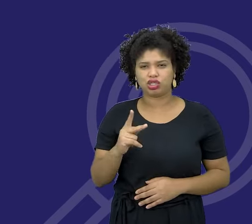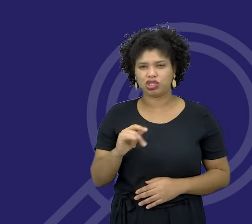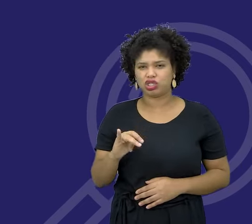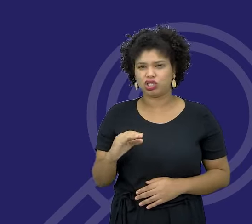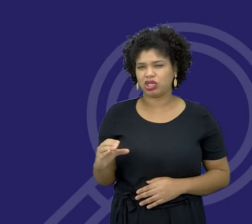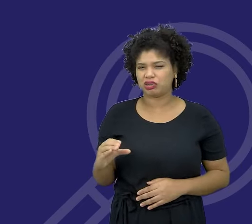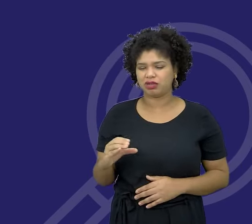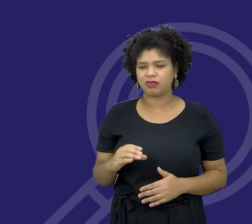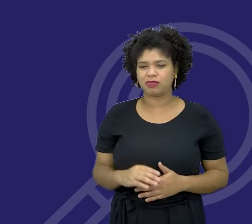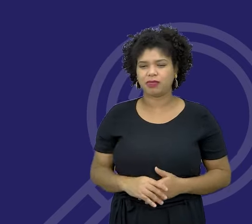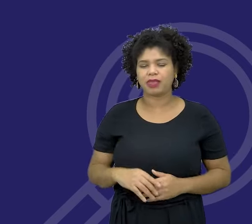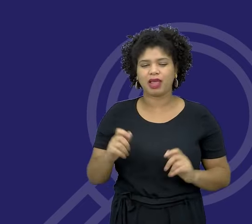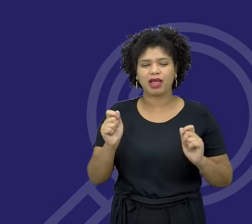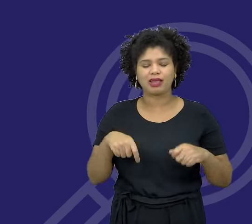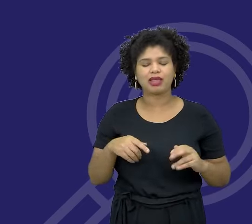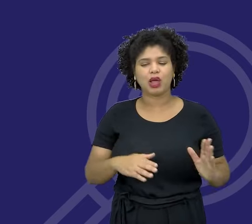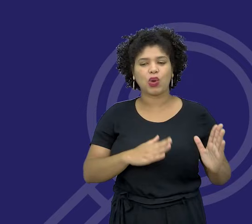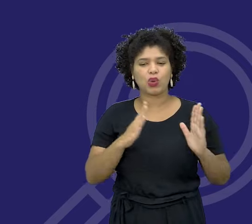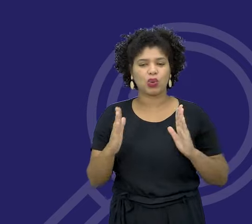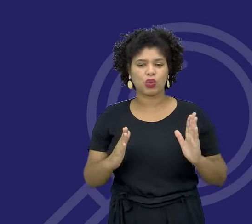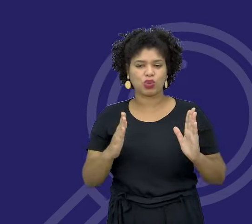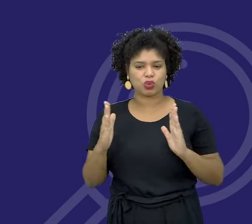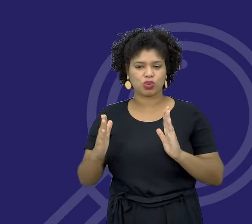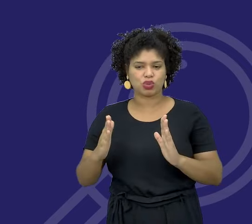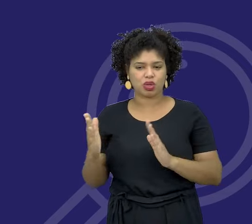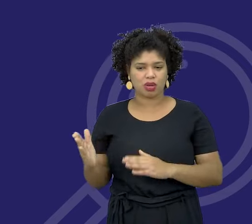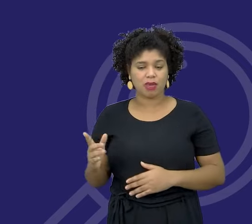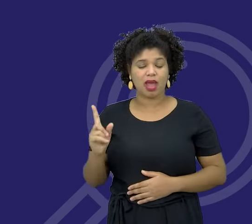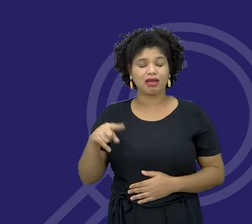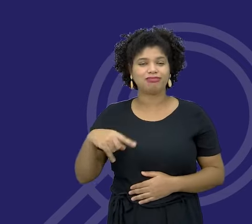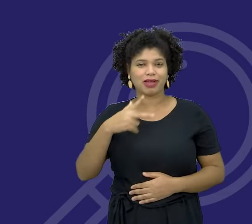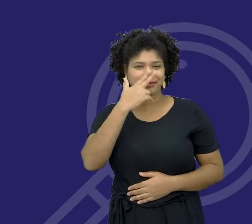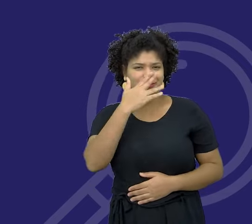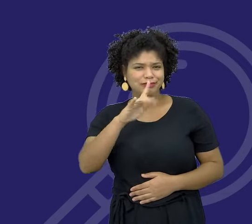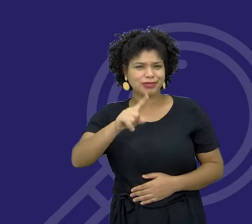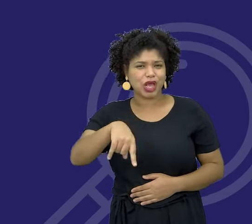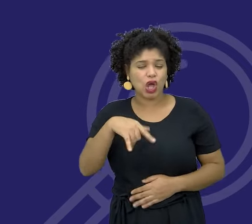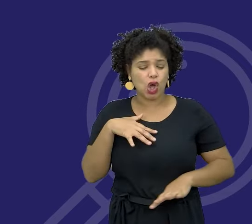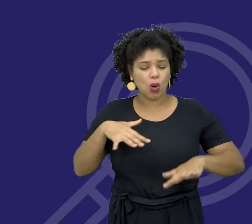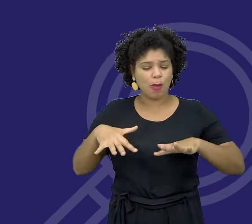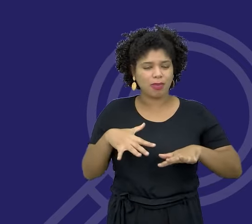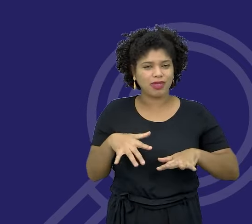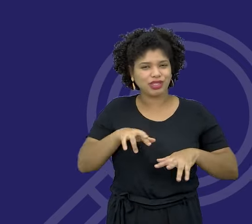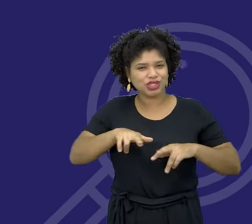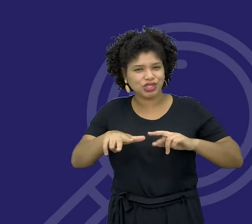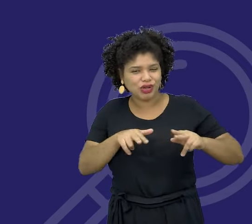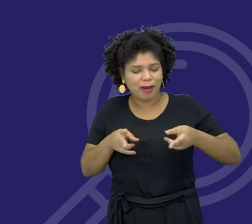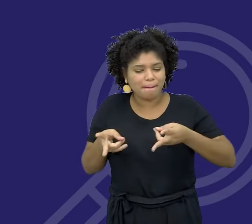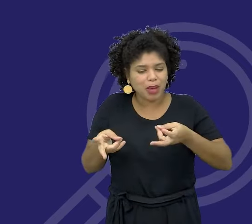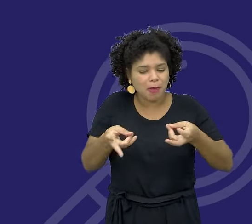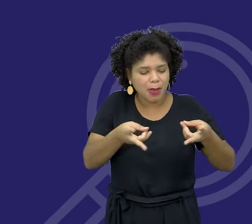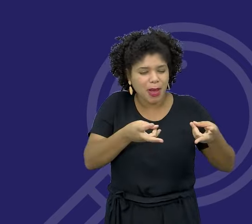ter, em cada etapa, você vai ter um movimento diferente, vai ter uma observação